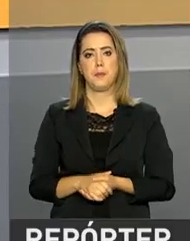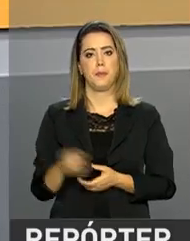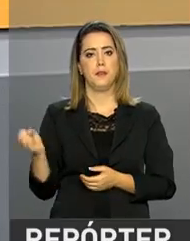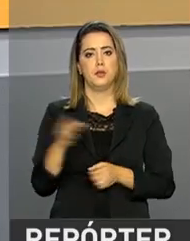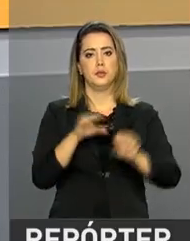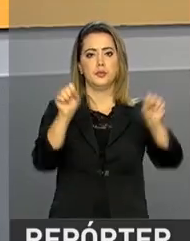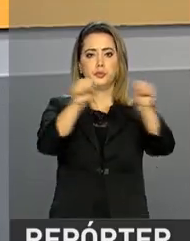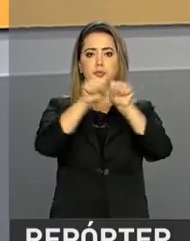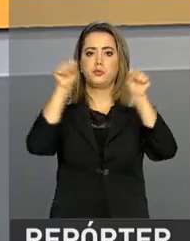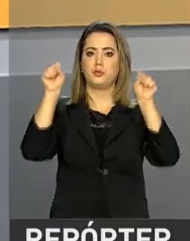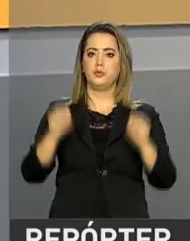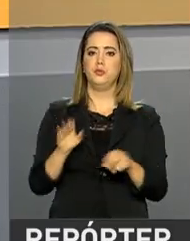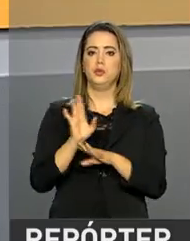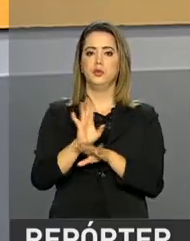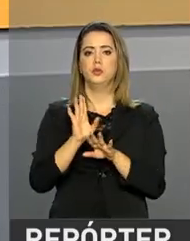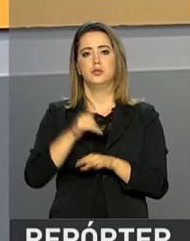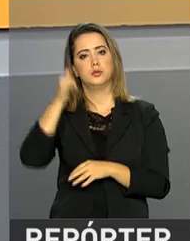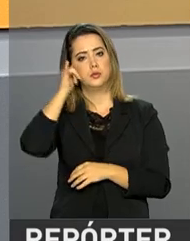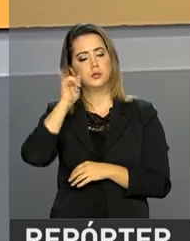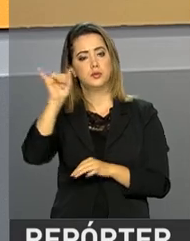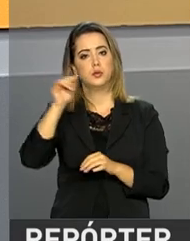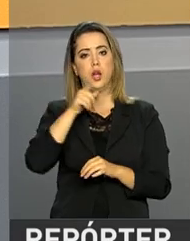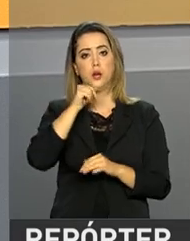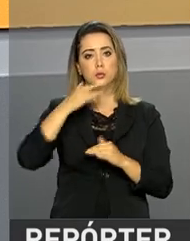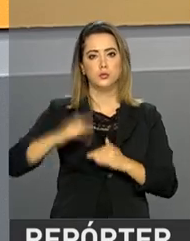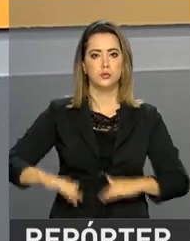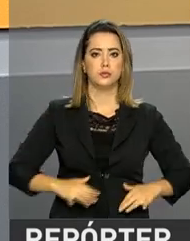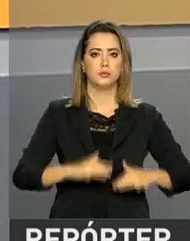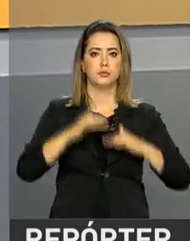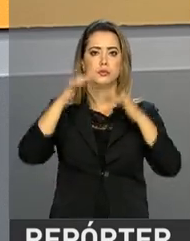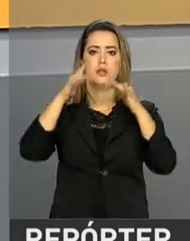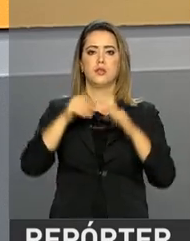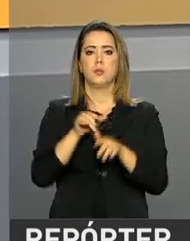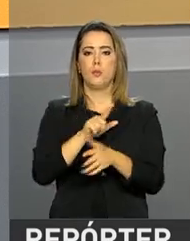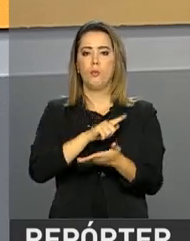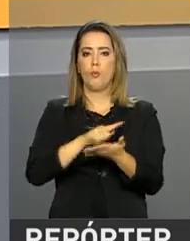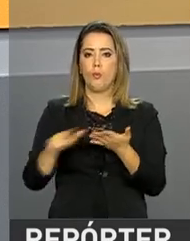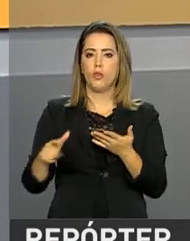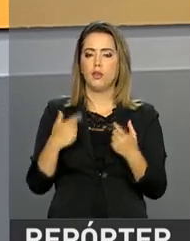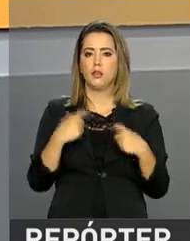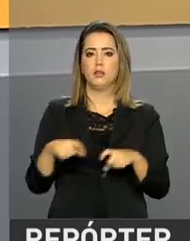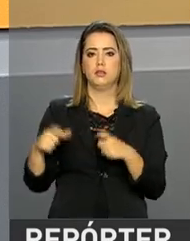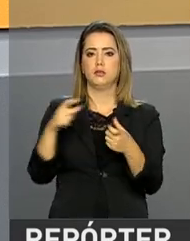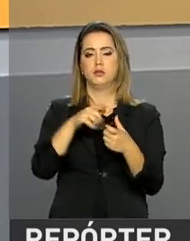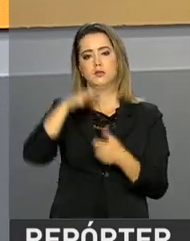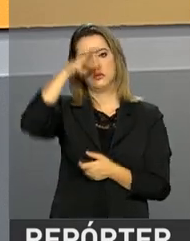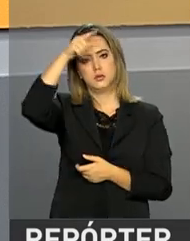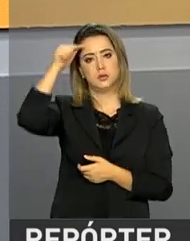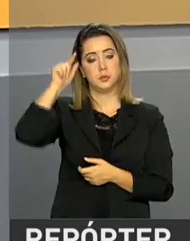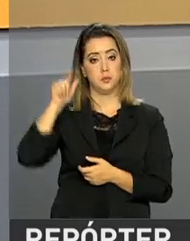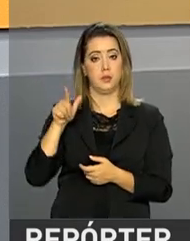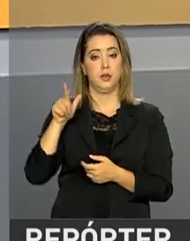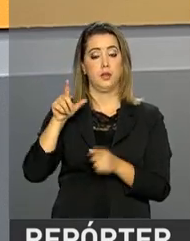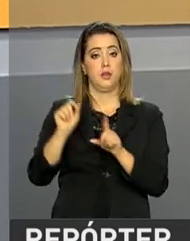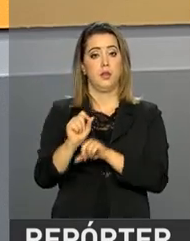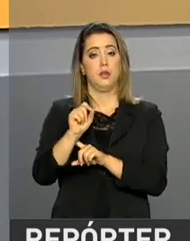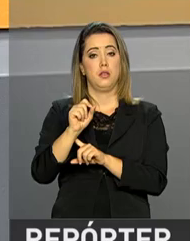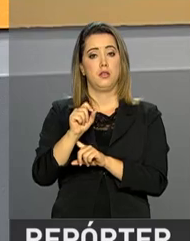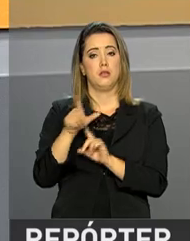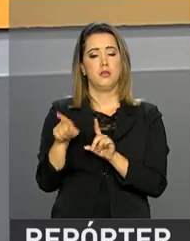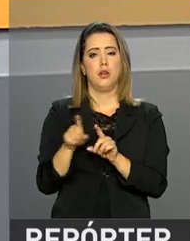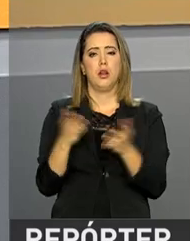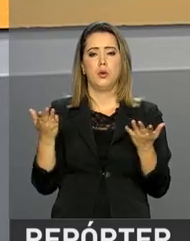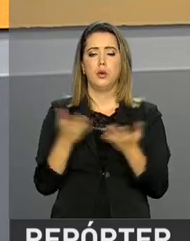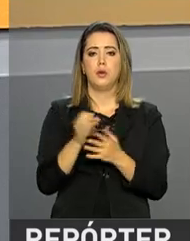novo sistema vai ajudar na prevenção às enchentes inundações e secas na região da amazônia legal com o